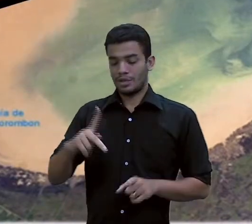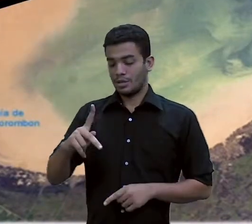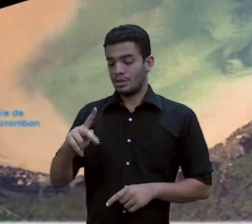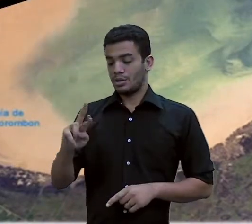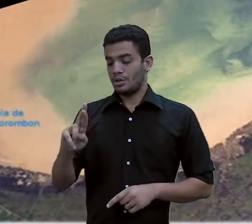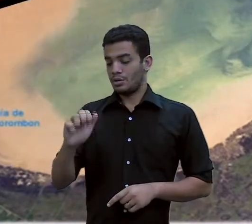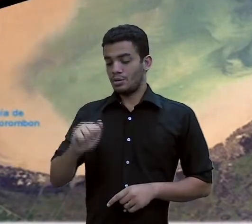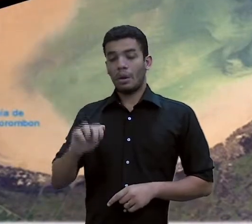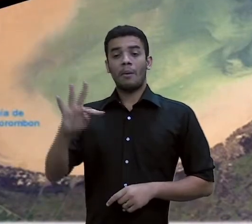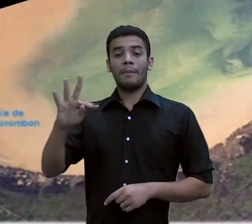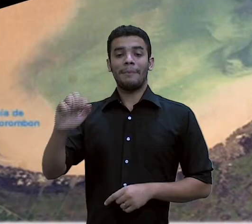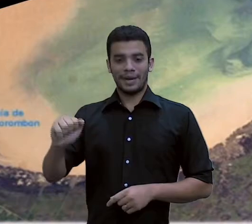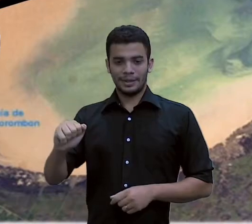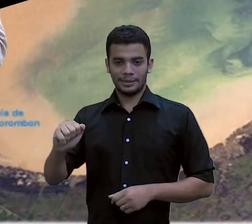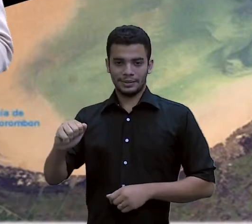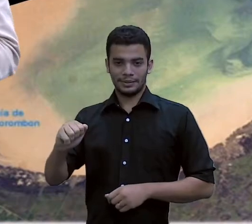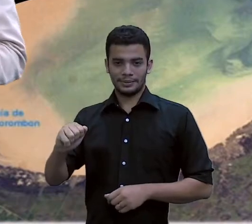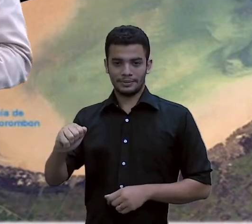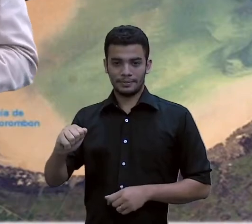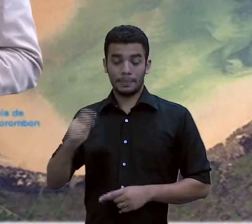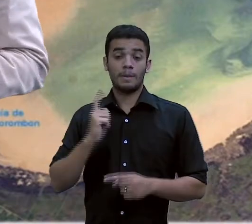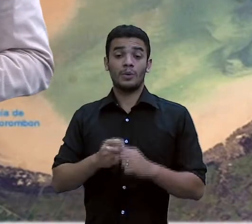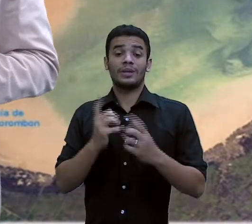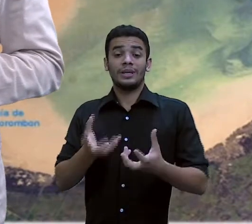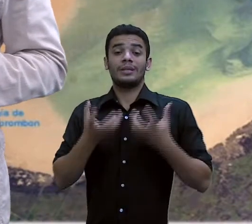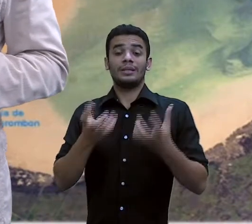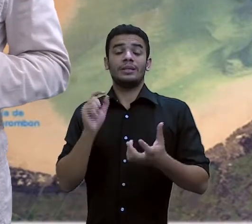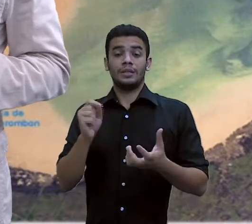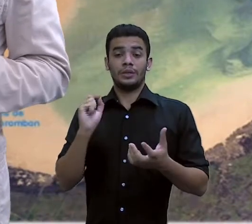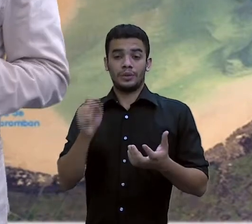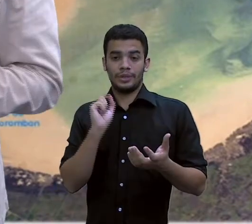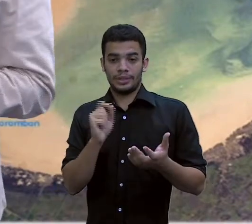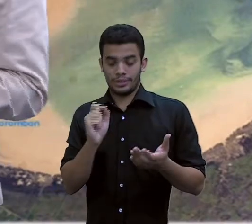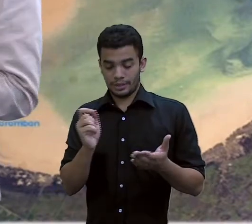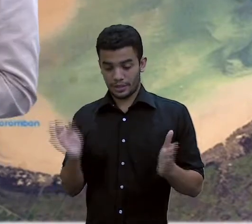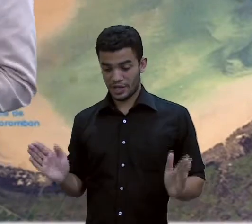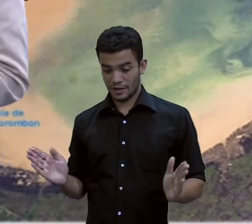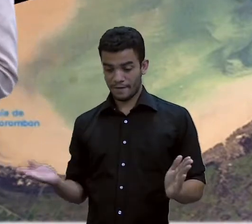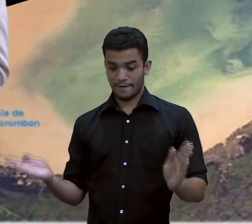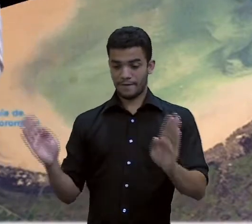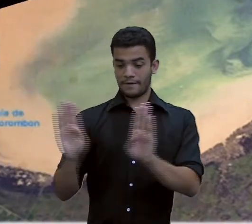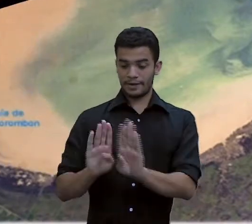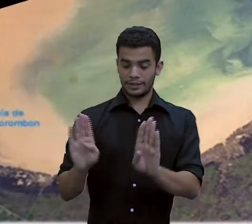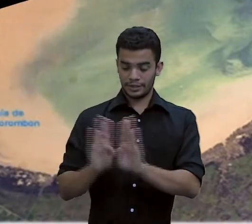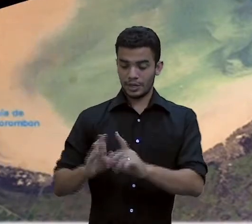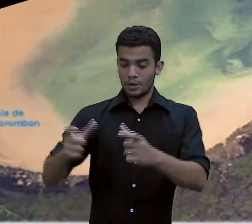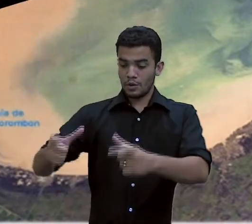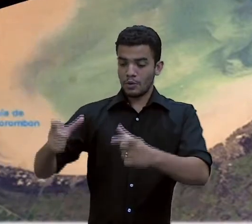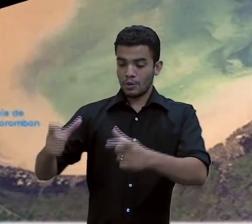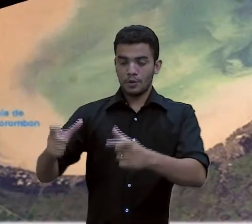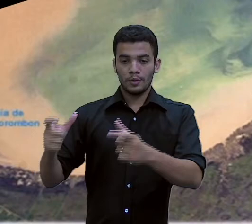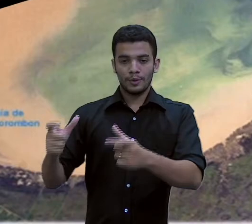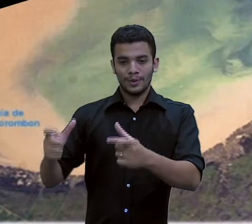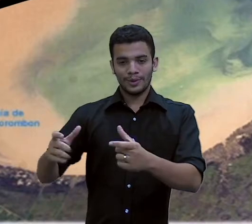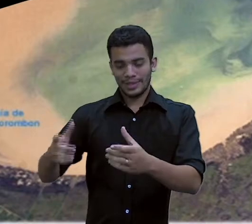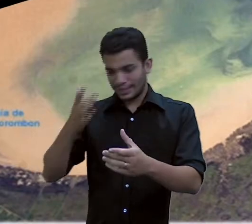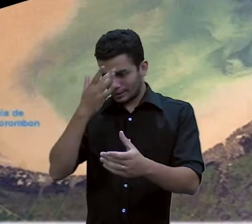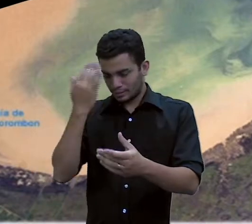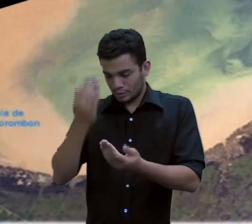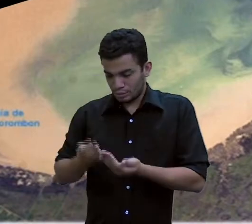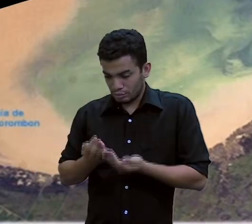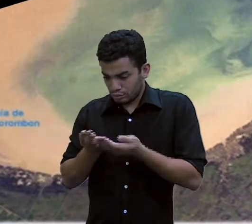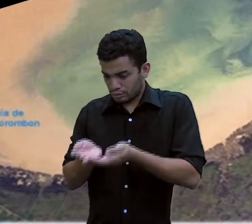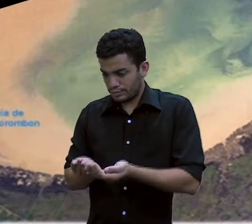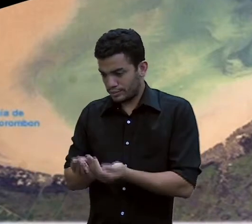para garantir o controle das vias de acesso ao interior do continente. Lembrando, como eu disse, o Rio da Prata é um